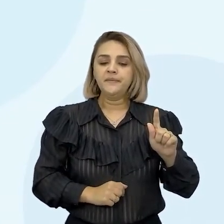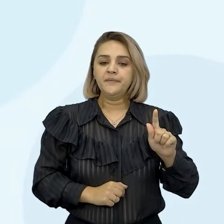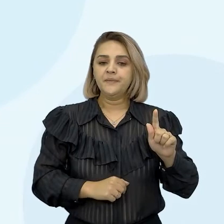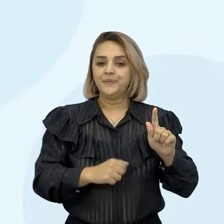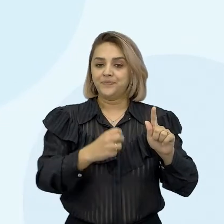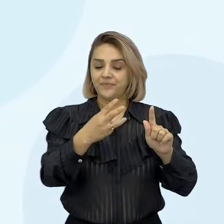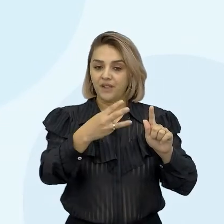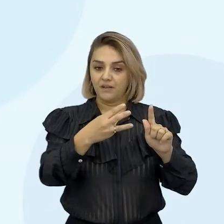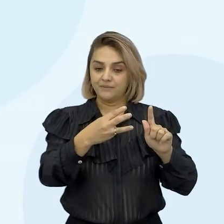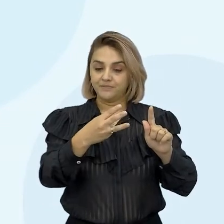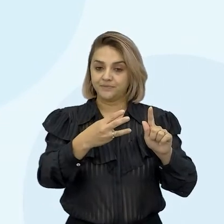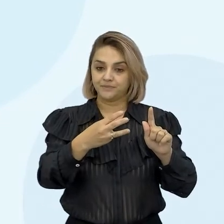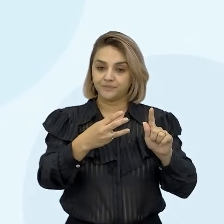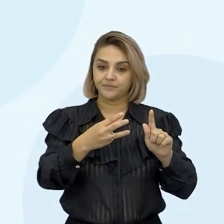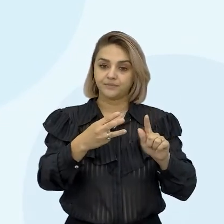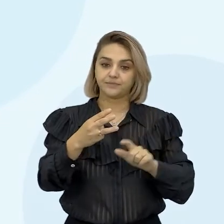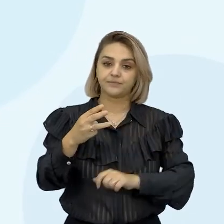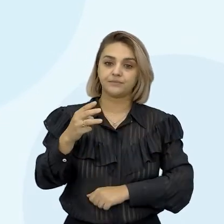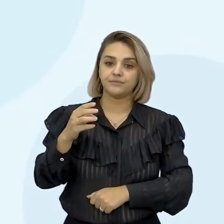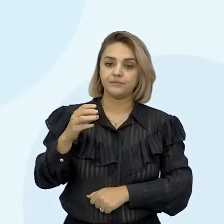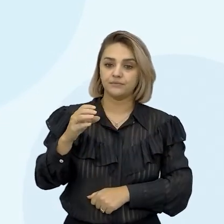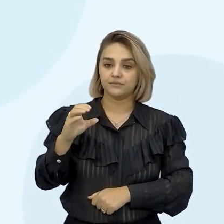a chave